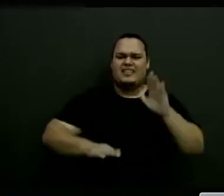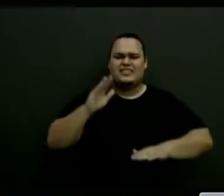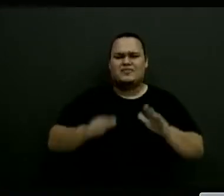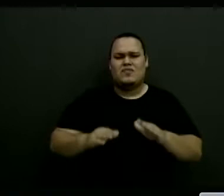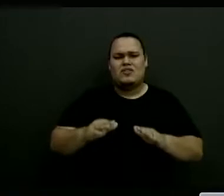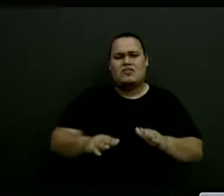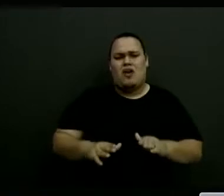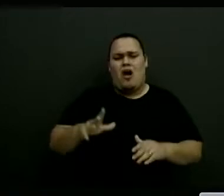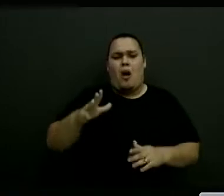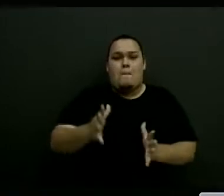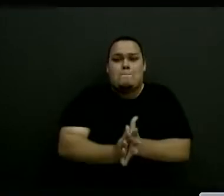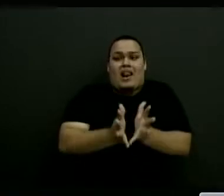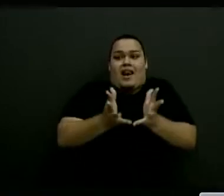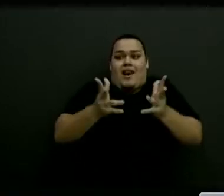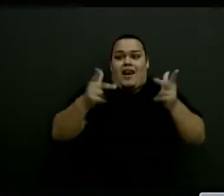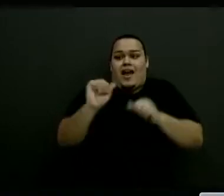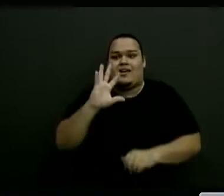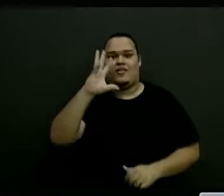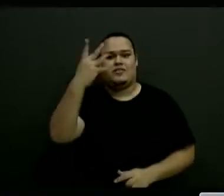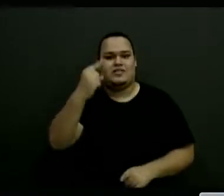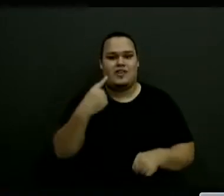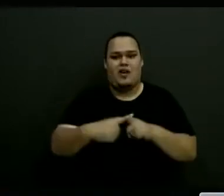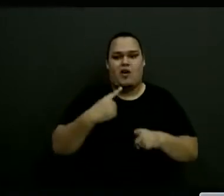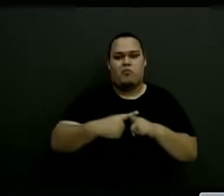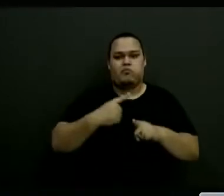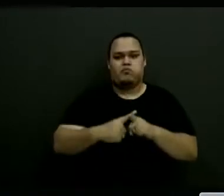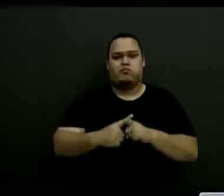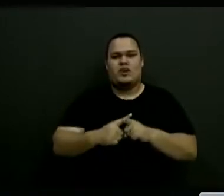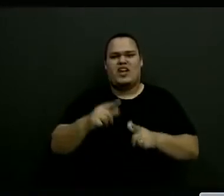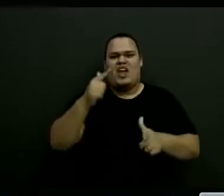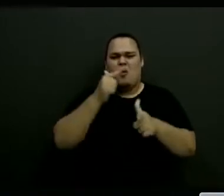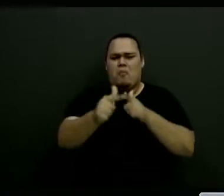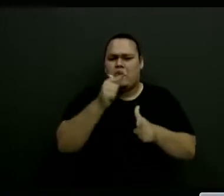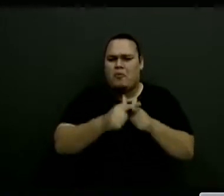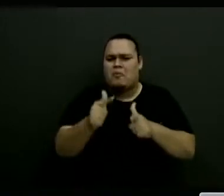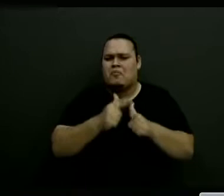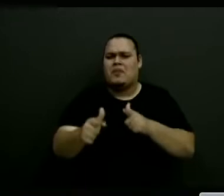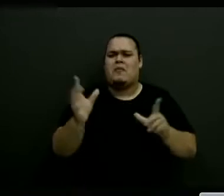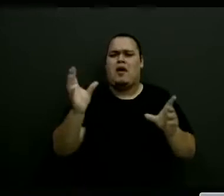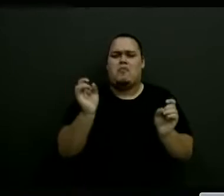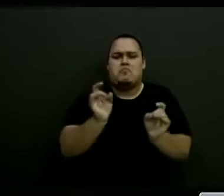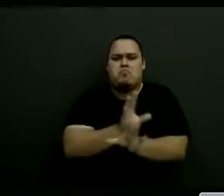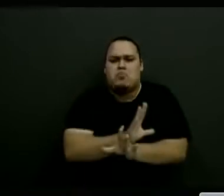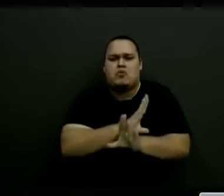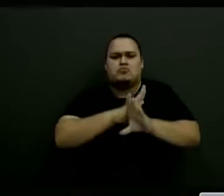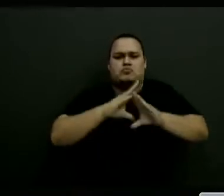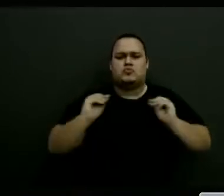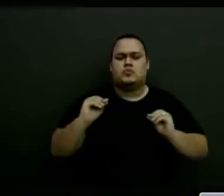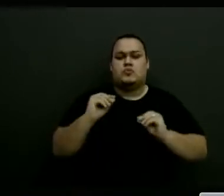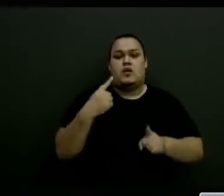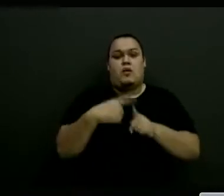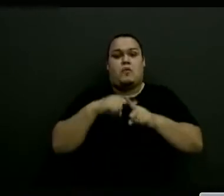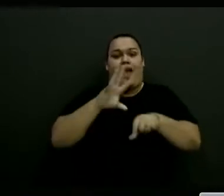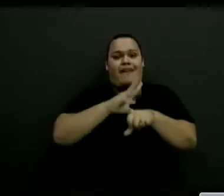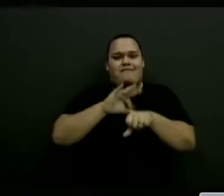os paralíticos se levantam, os enfermos são curados. E você vai ver